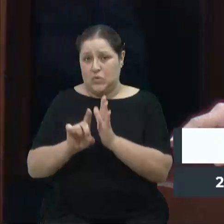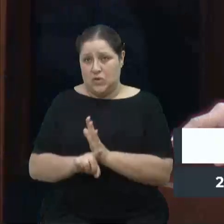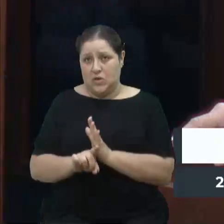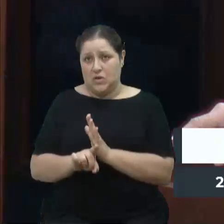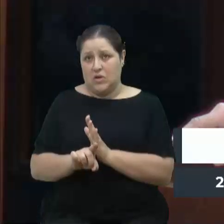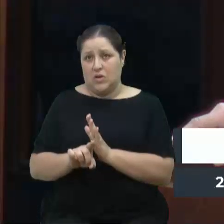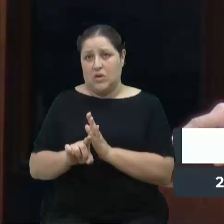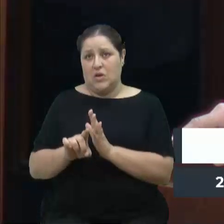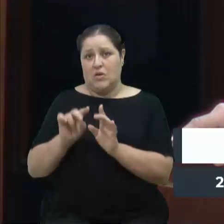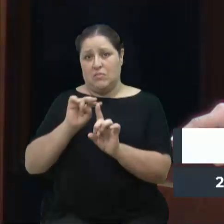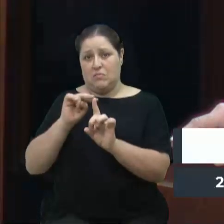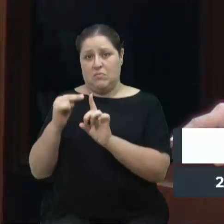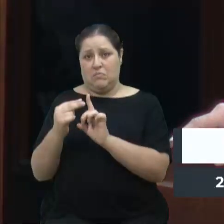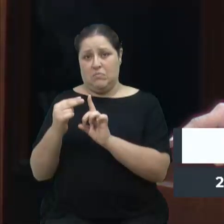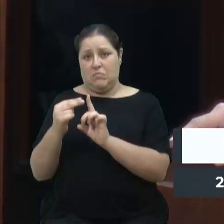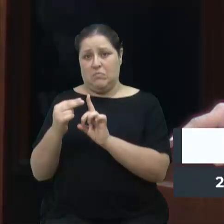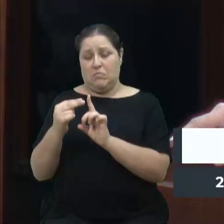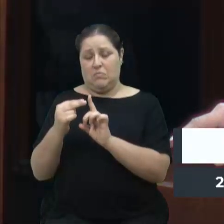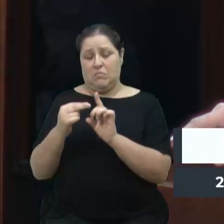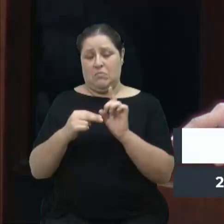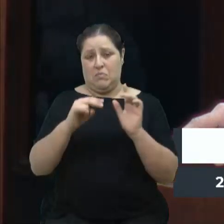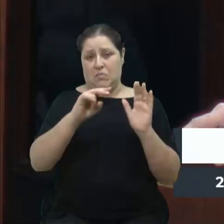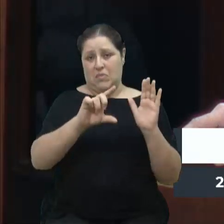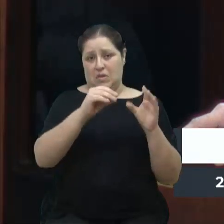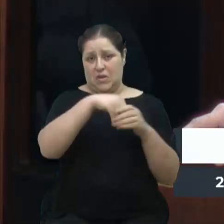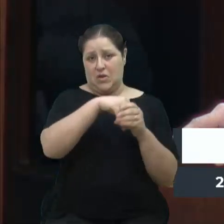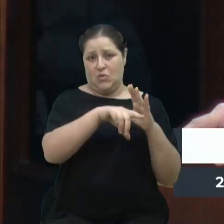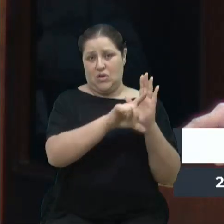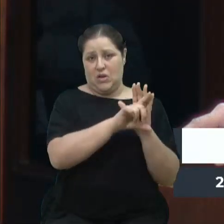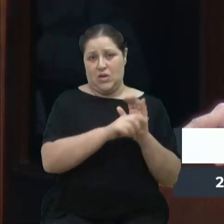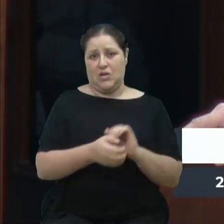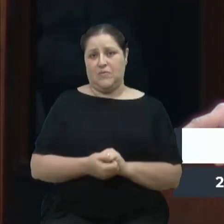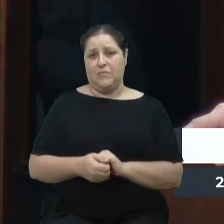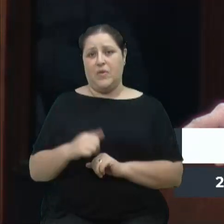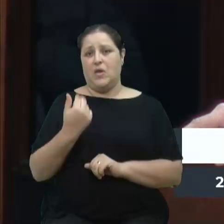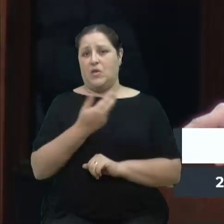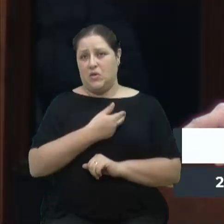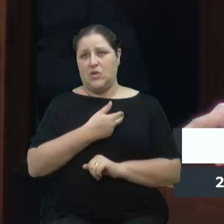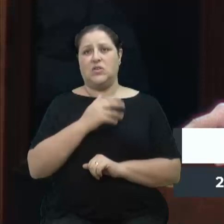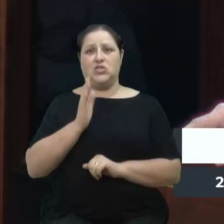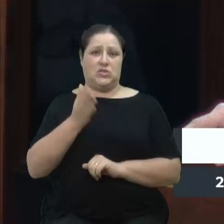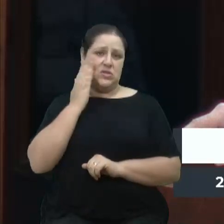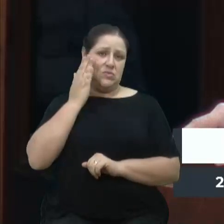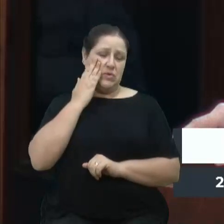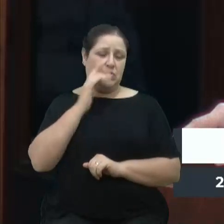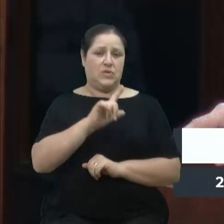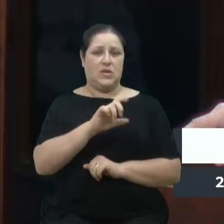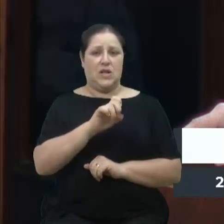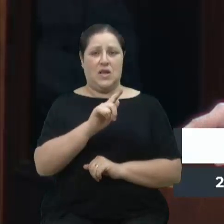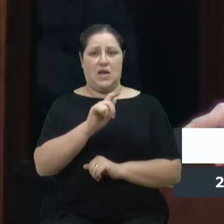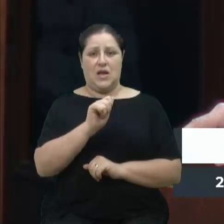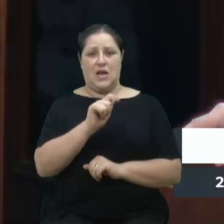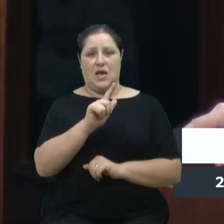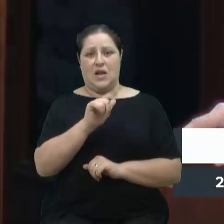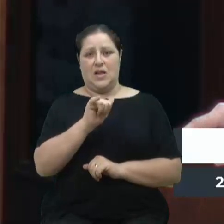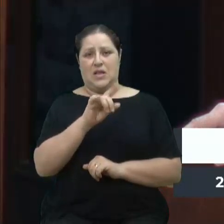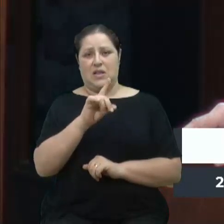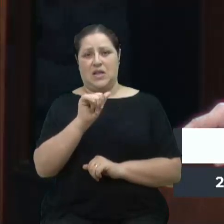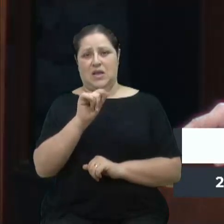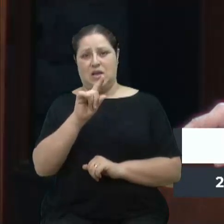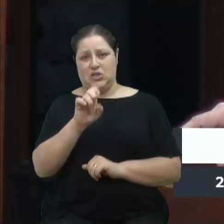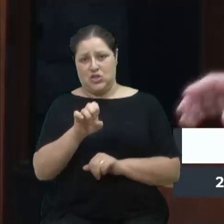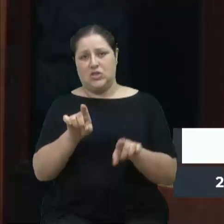do ponto de vista legal. E nós bem sabemos, colegas, que a legalidade e as questões